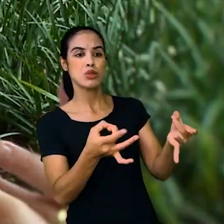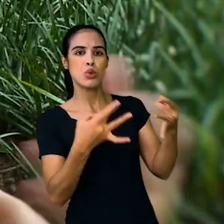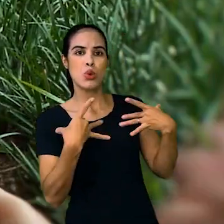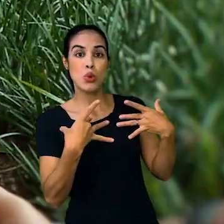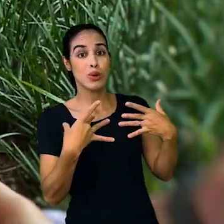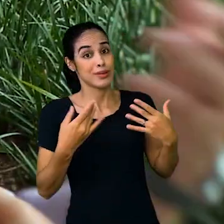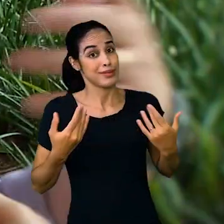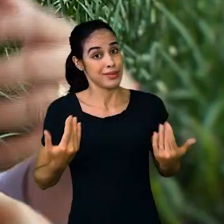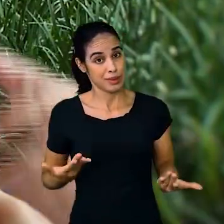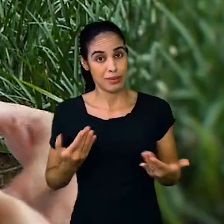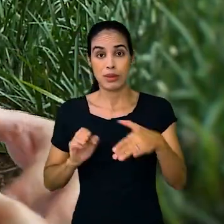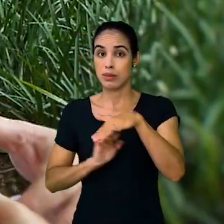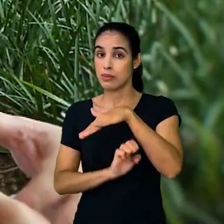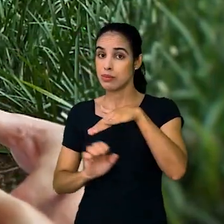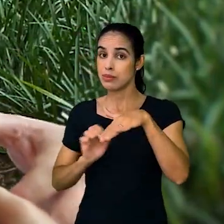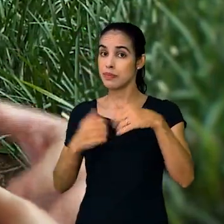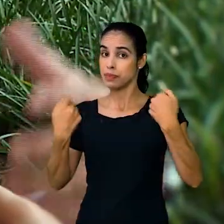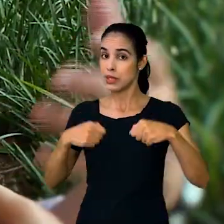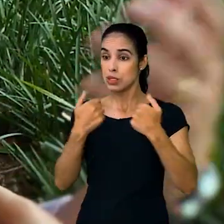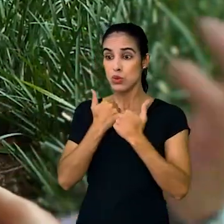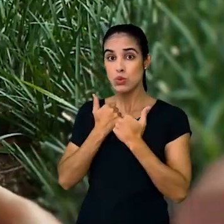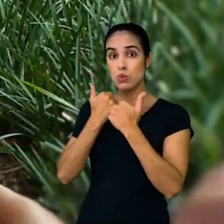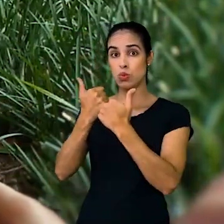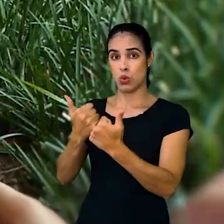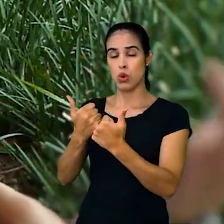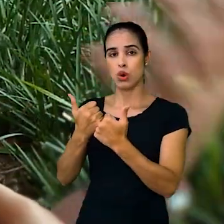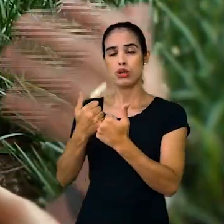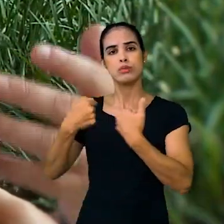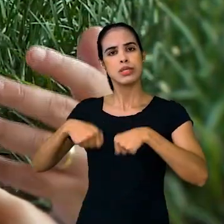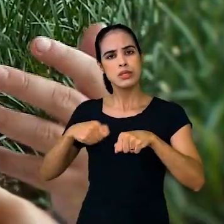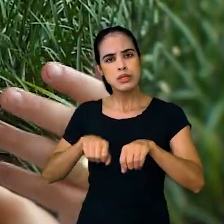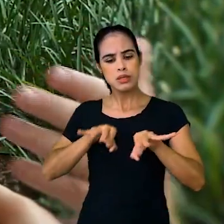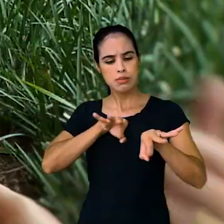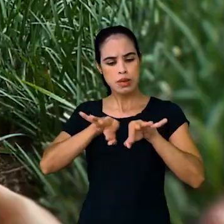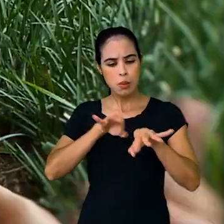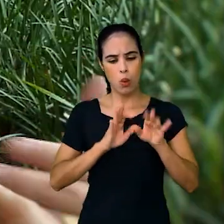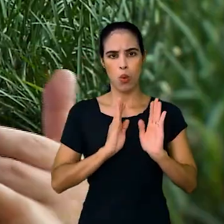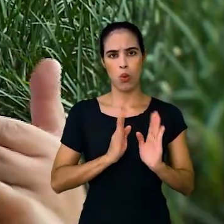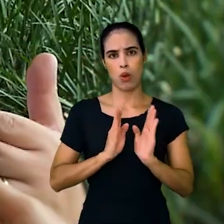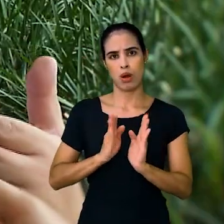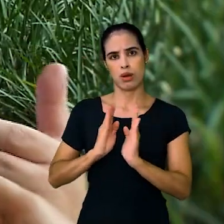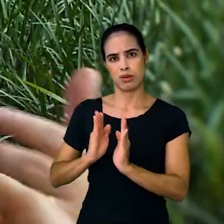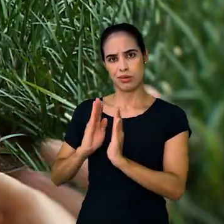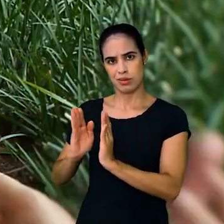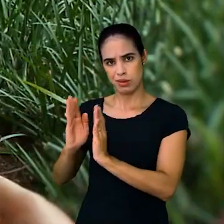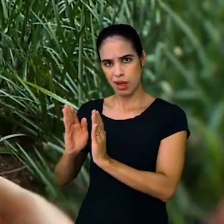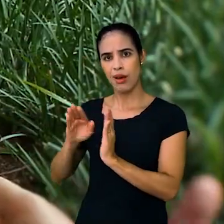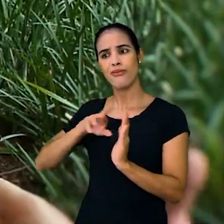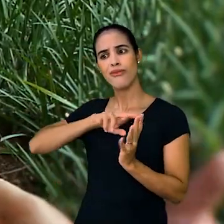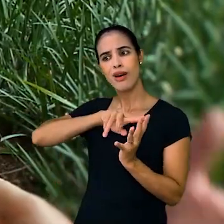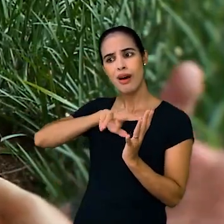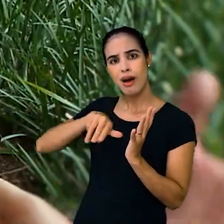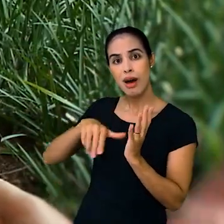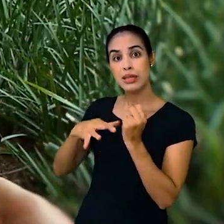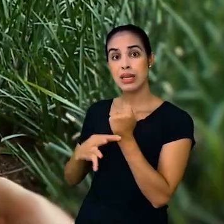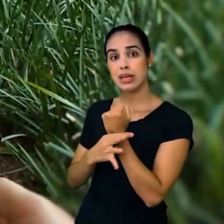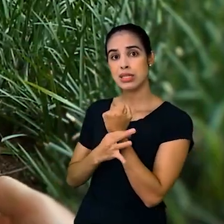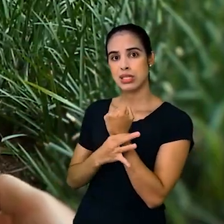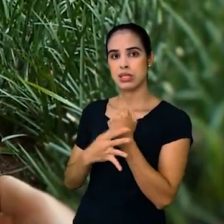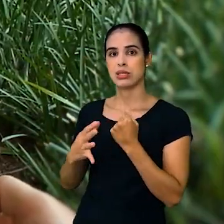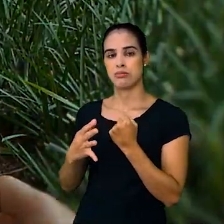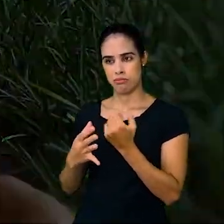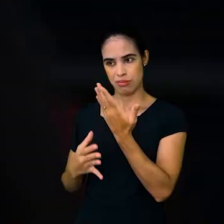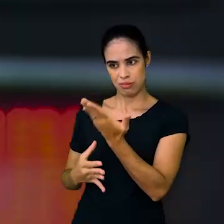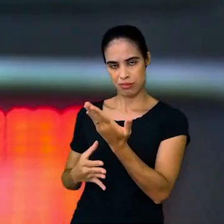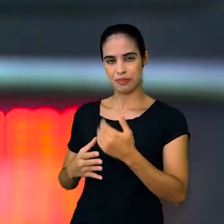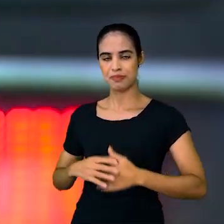que a organização dê um suporte para eles e também a organização prover, dentro do possível para ela, os recursos para garantir maior